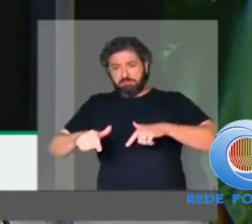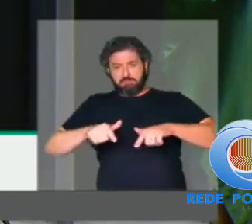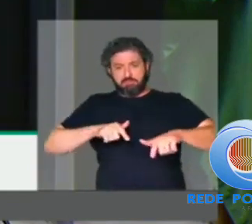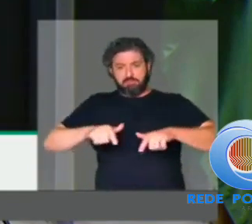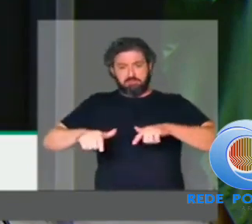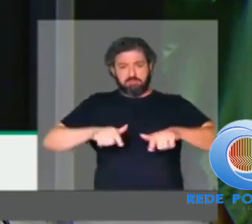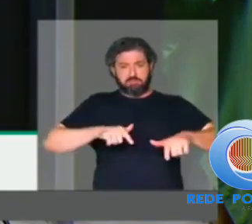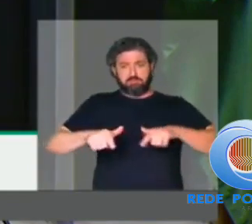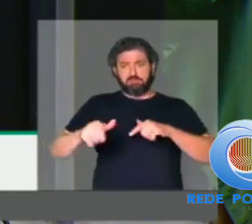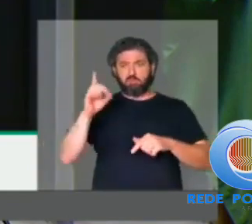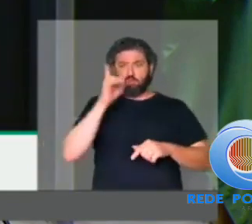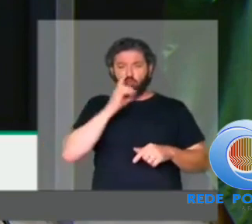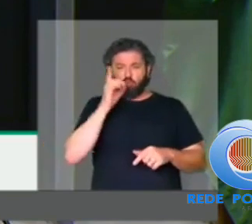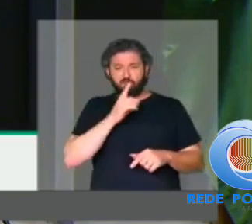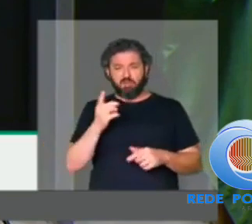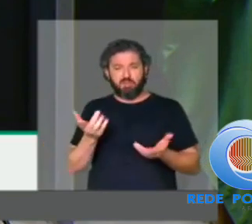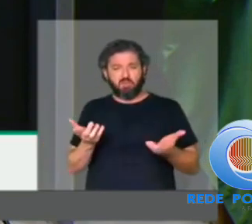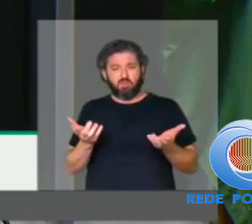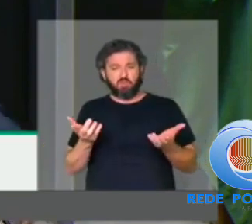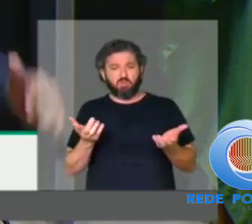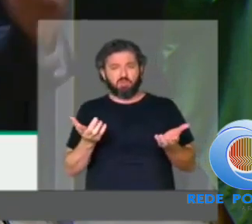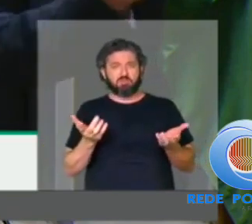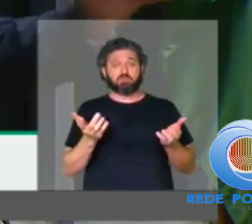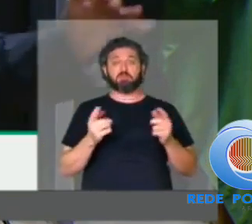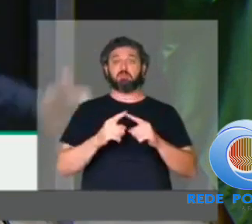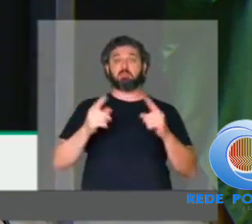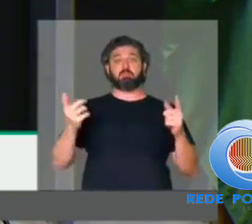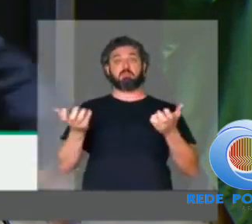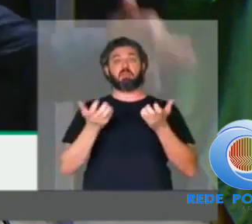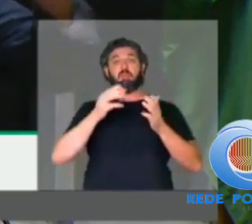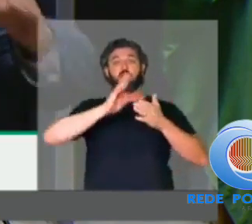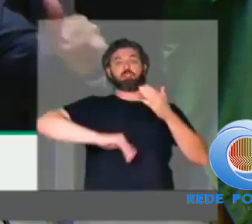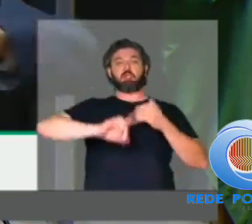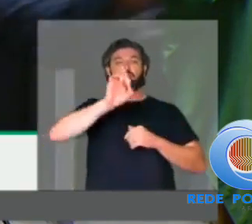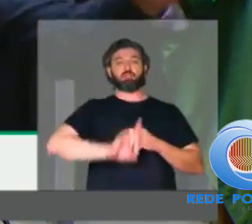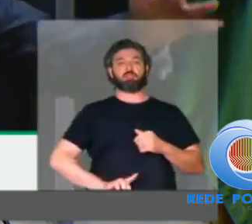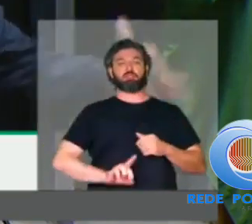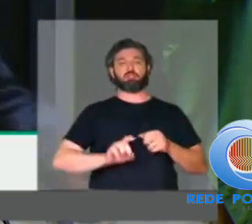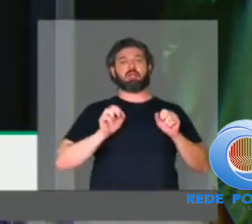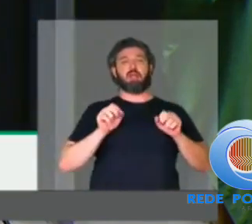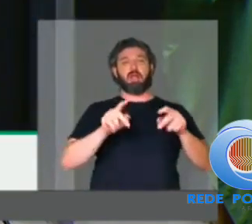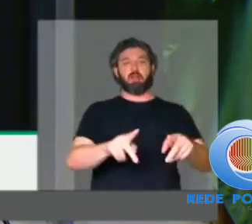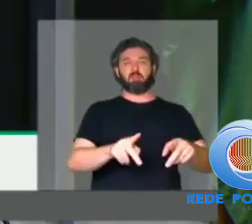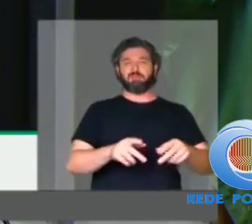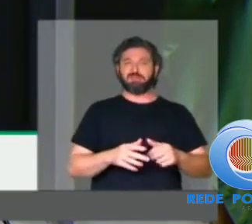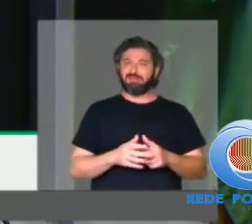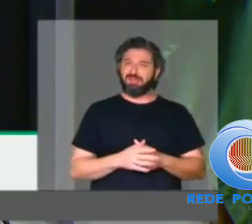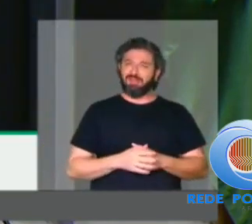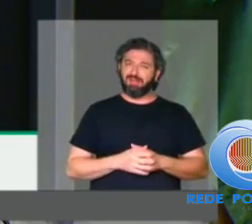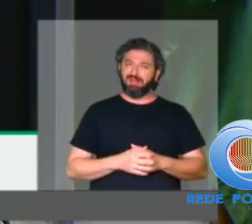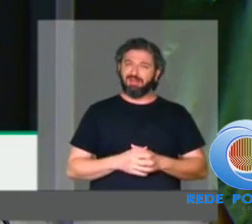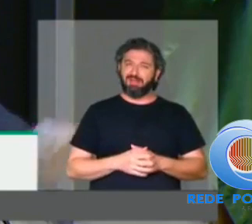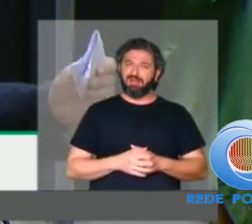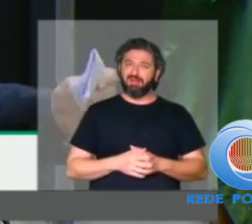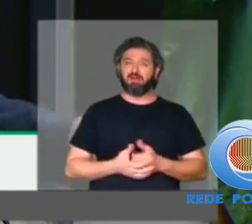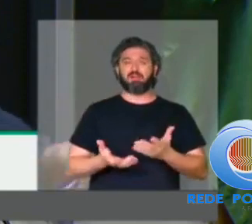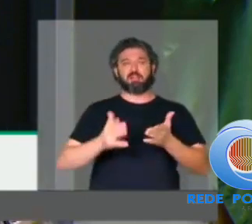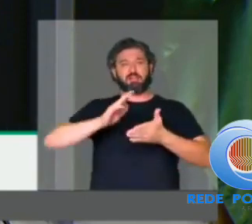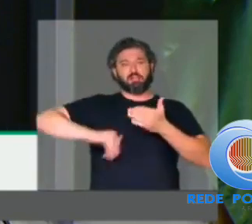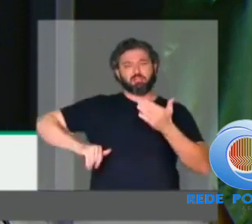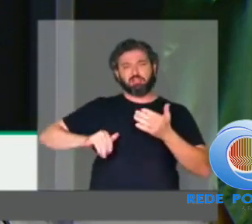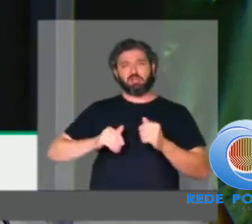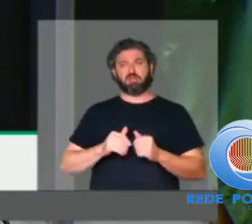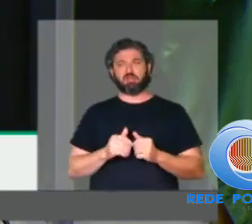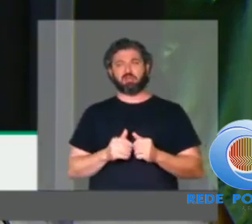trabalhar aos domingos, mas quer retirar o seu direito à aposentadoria, quer